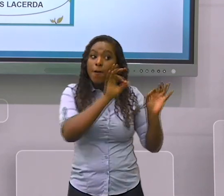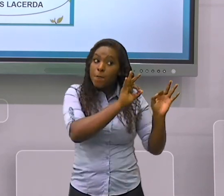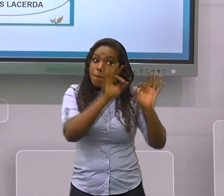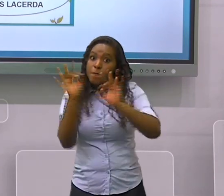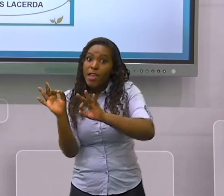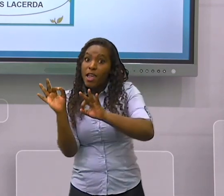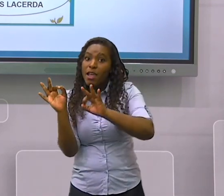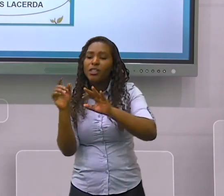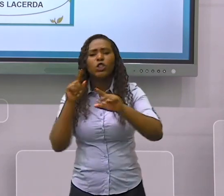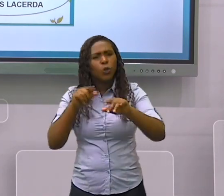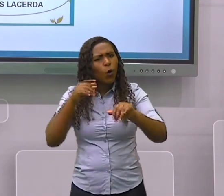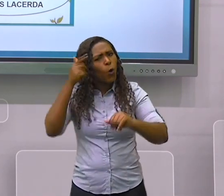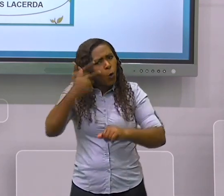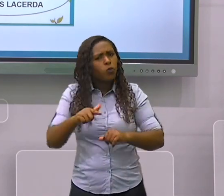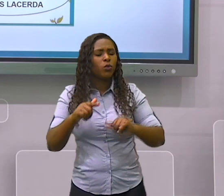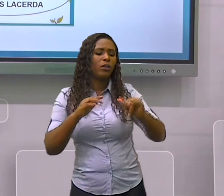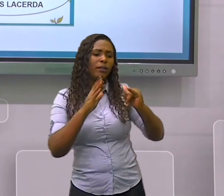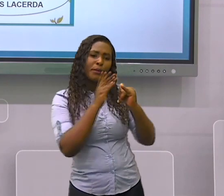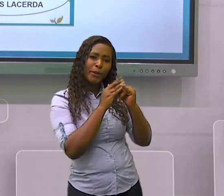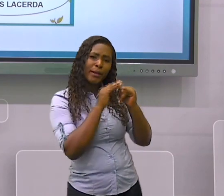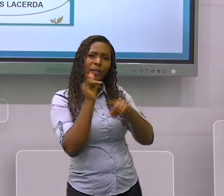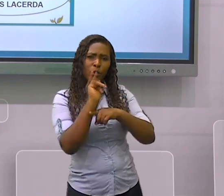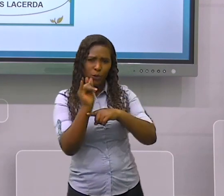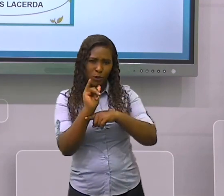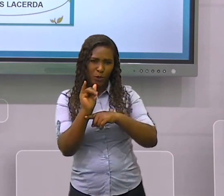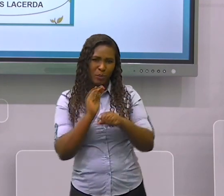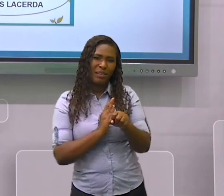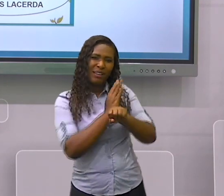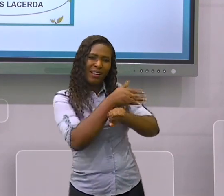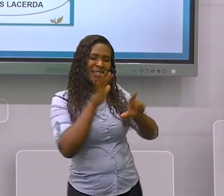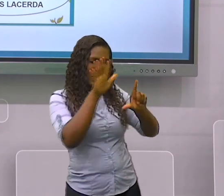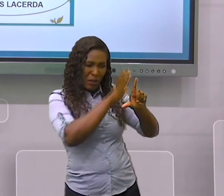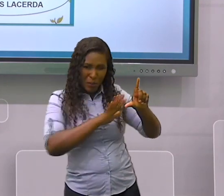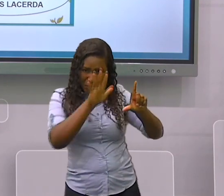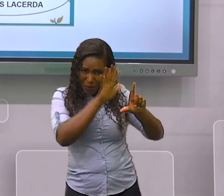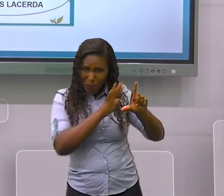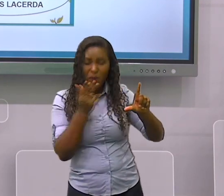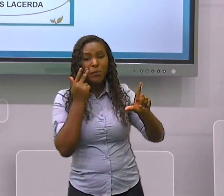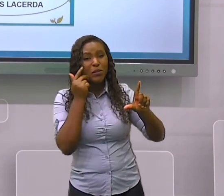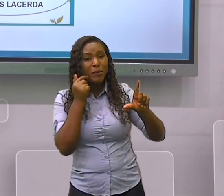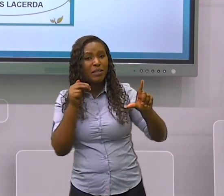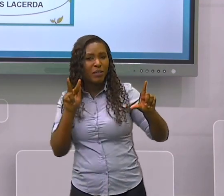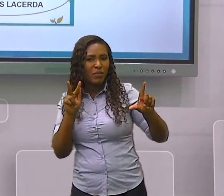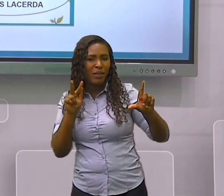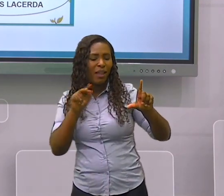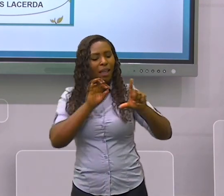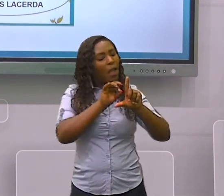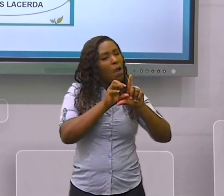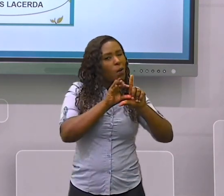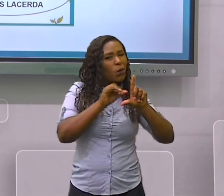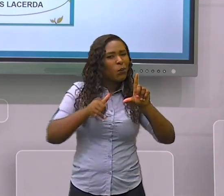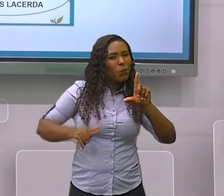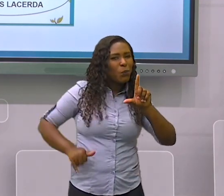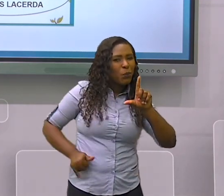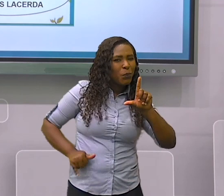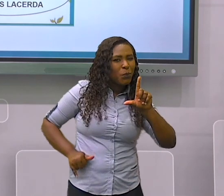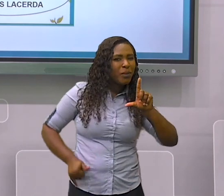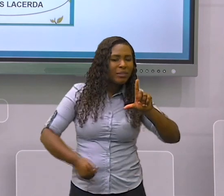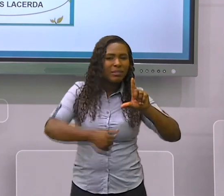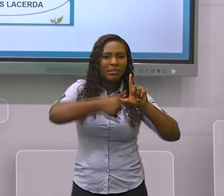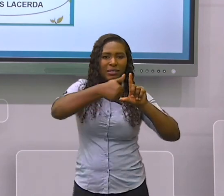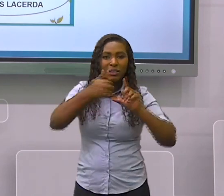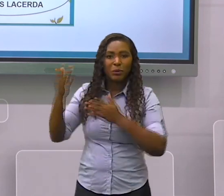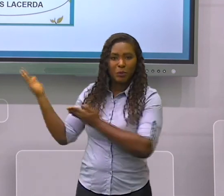YouTube. Acesse a nossa plataforma SmedGV. É só você apontar a câmera do seu celular para essa imagem que